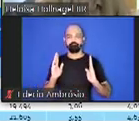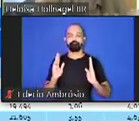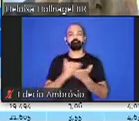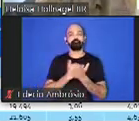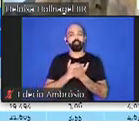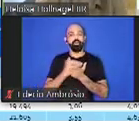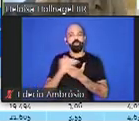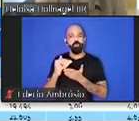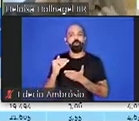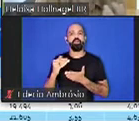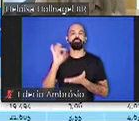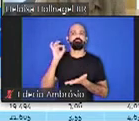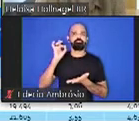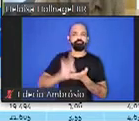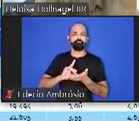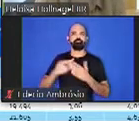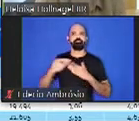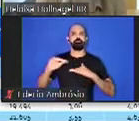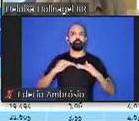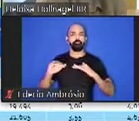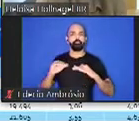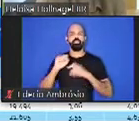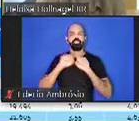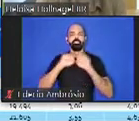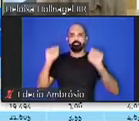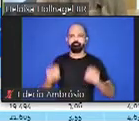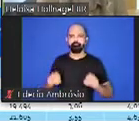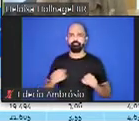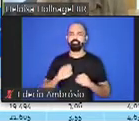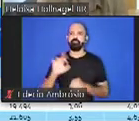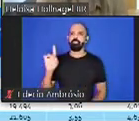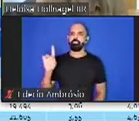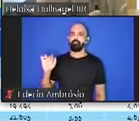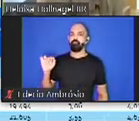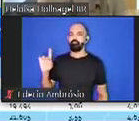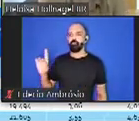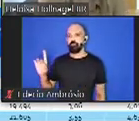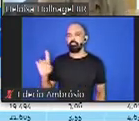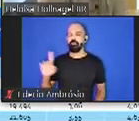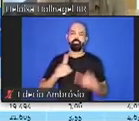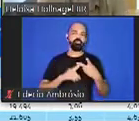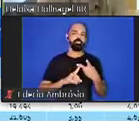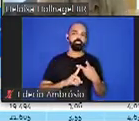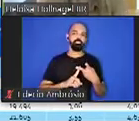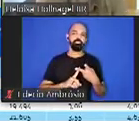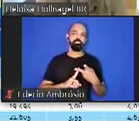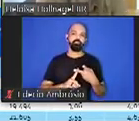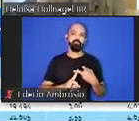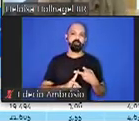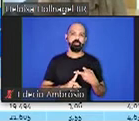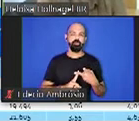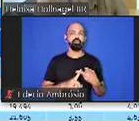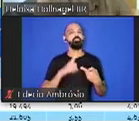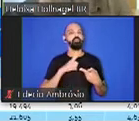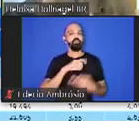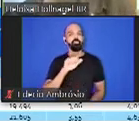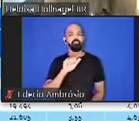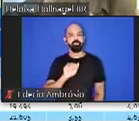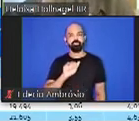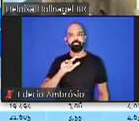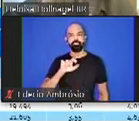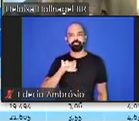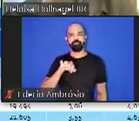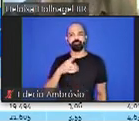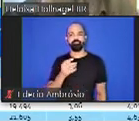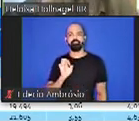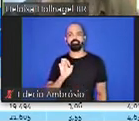haver mobilidade sistemática por meio do DAD, o próprio Alexander von Humboldt e, mais